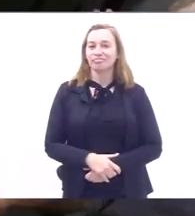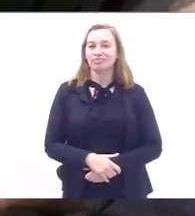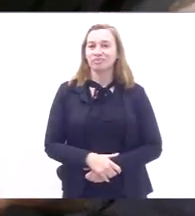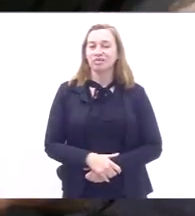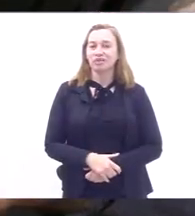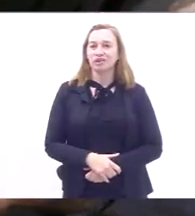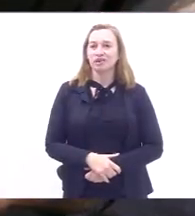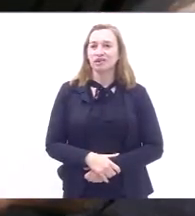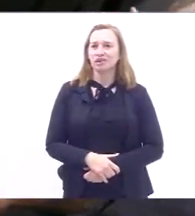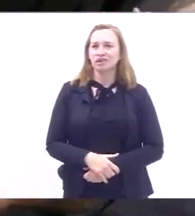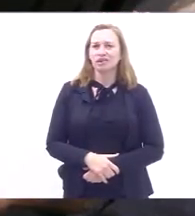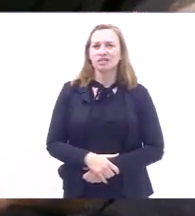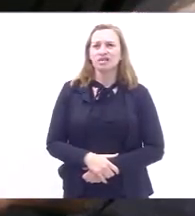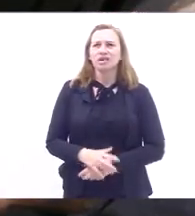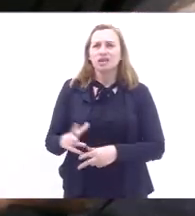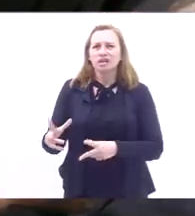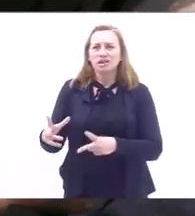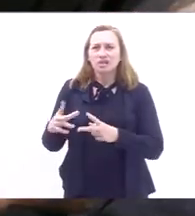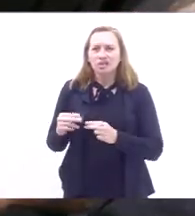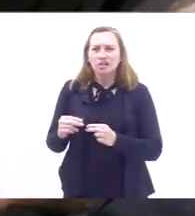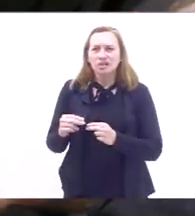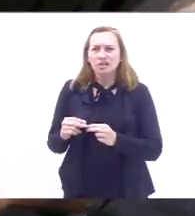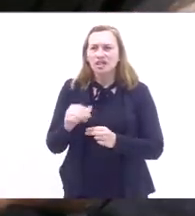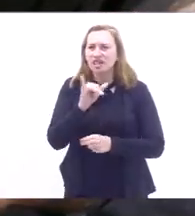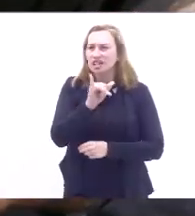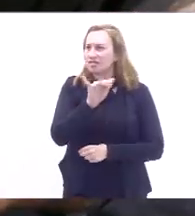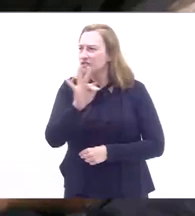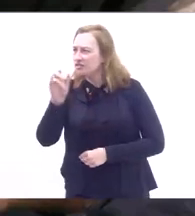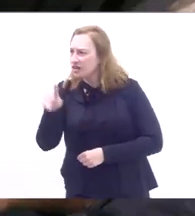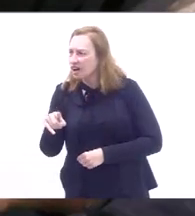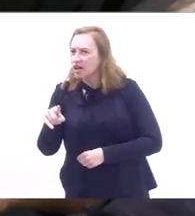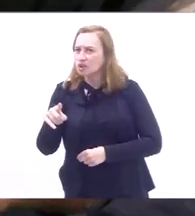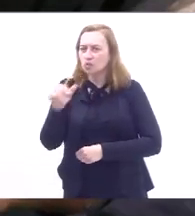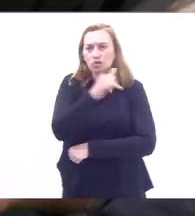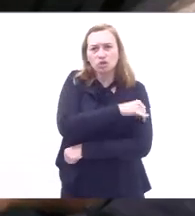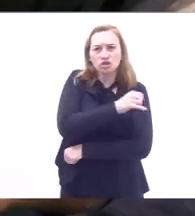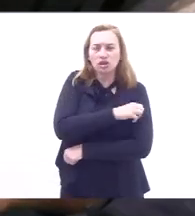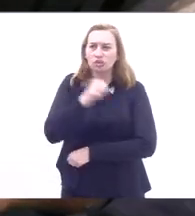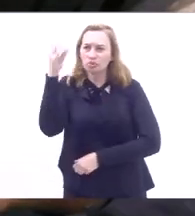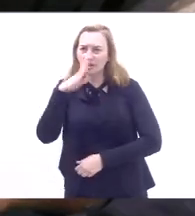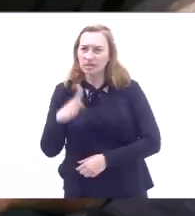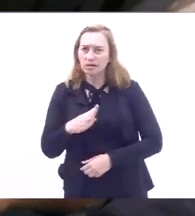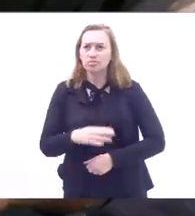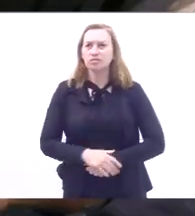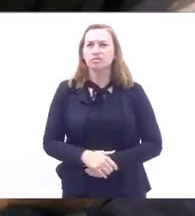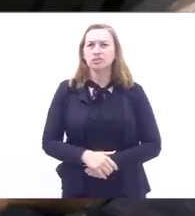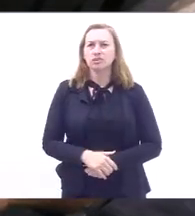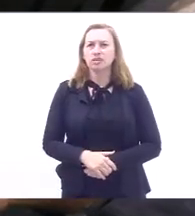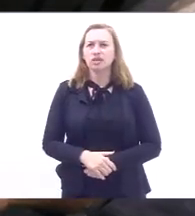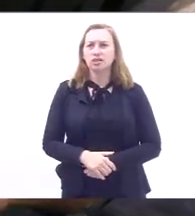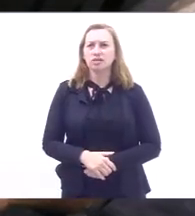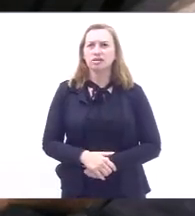Herdeiro de um dos precursores do Ifá no Rio de Janeiro e no Brasil.